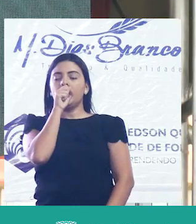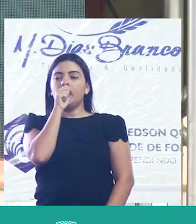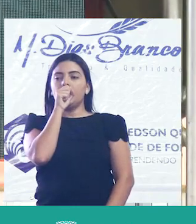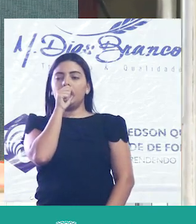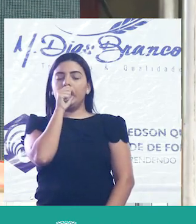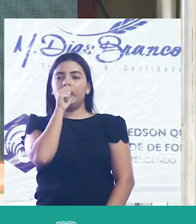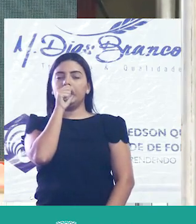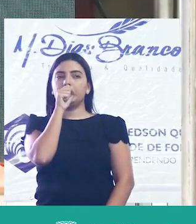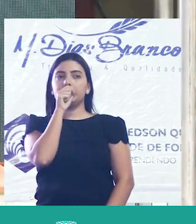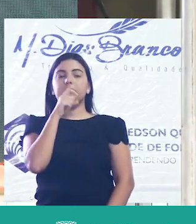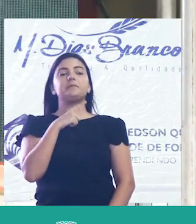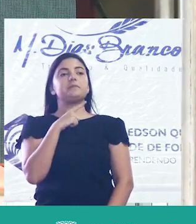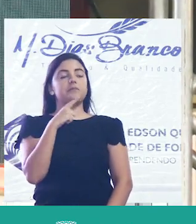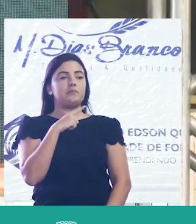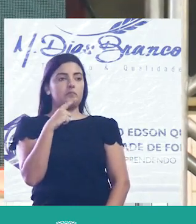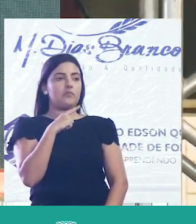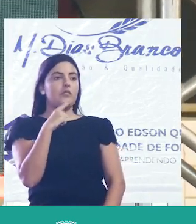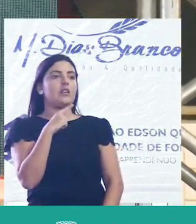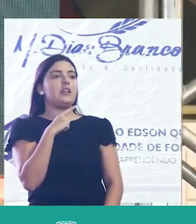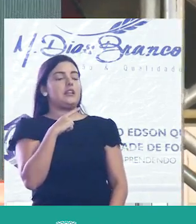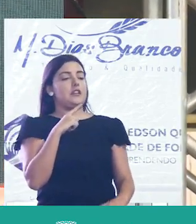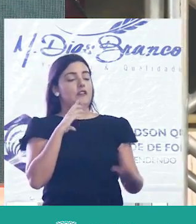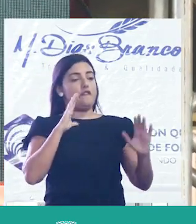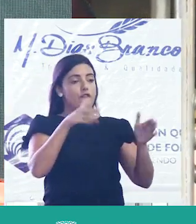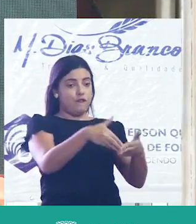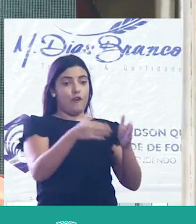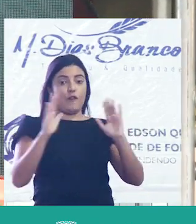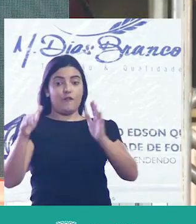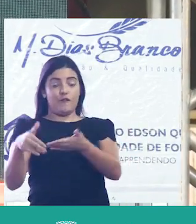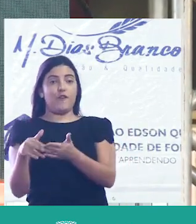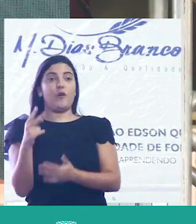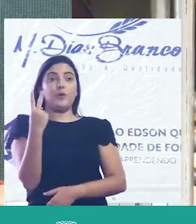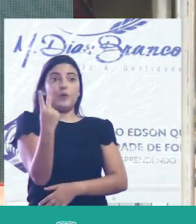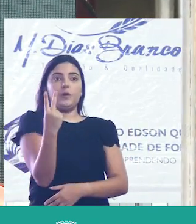Nessa questão, você teve dois casos especiais ao mesmo tempo.